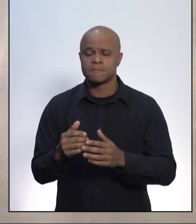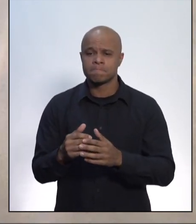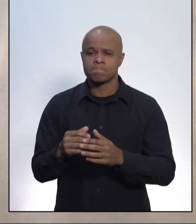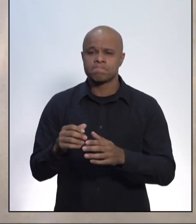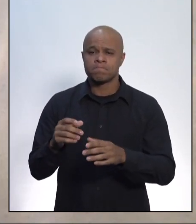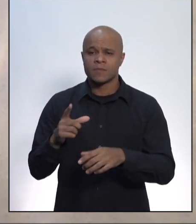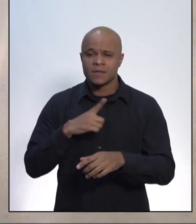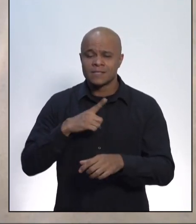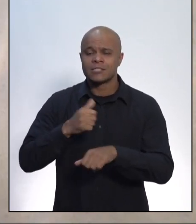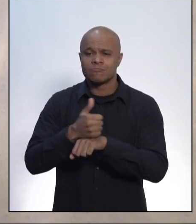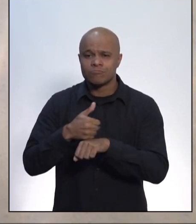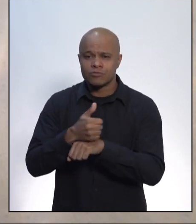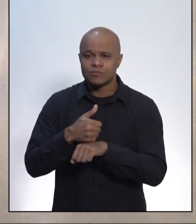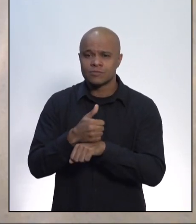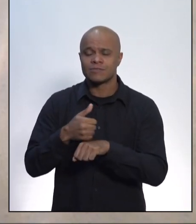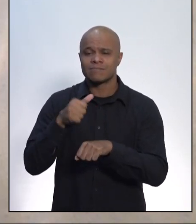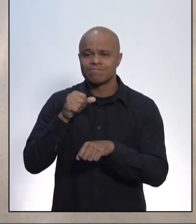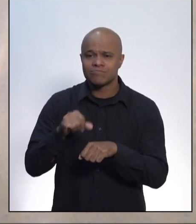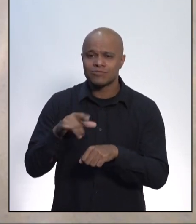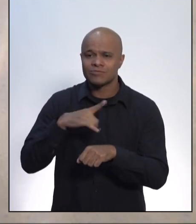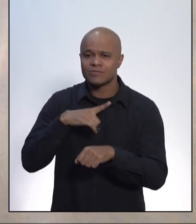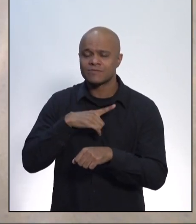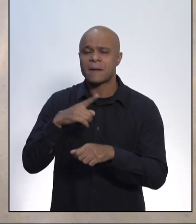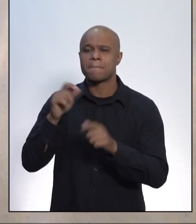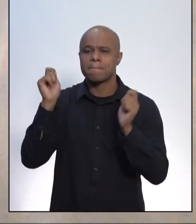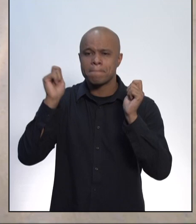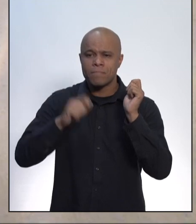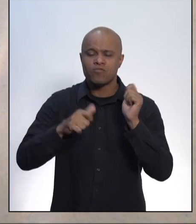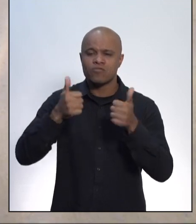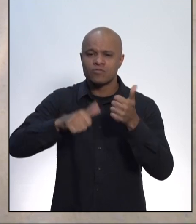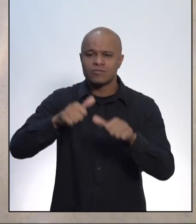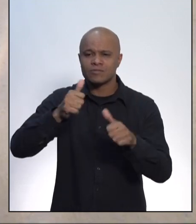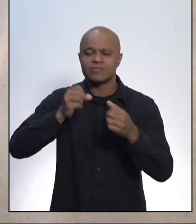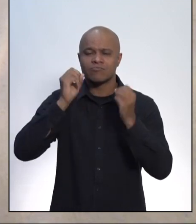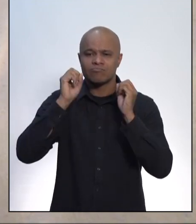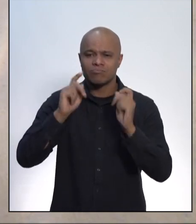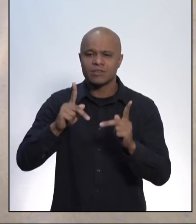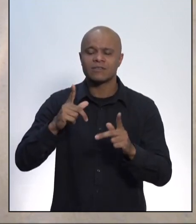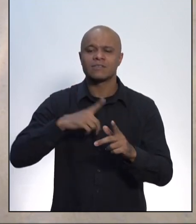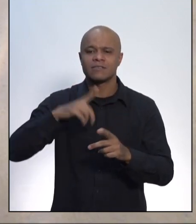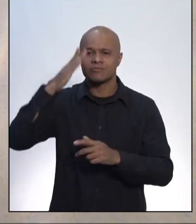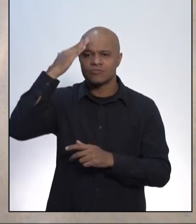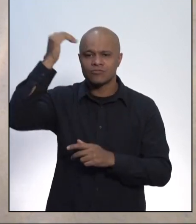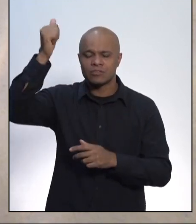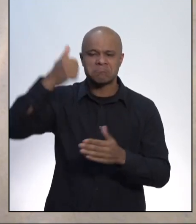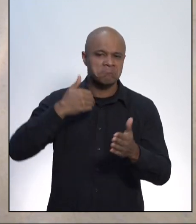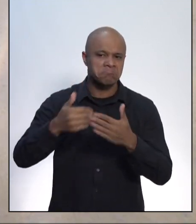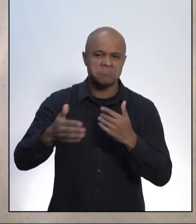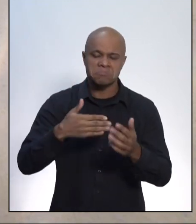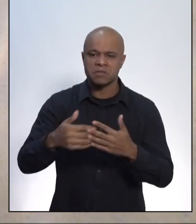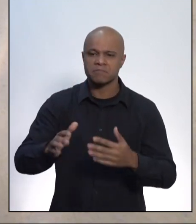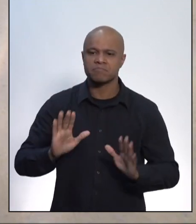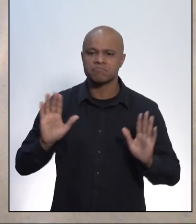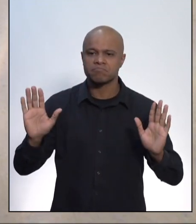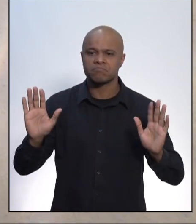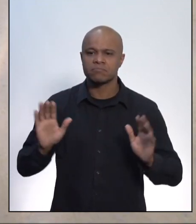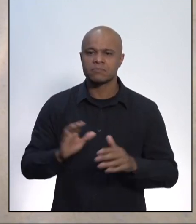ter uma profissão. Se você tiver uma profissão e for bem qualificado nessa profissão, você vai ter sucesso, independente de qual seja.